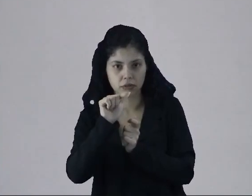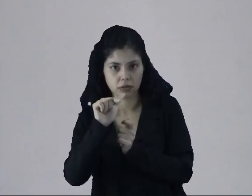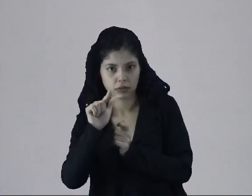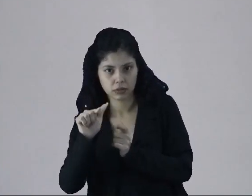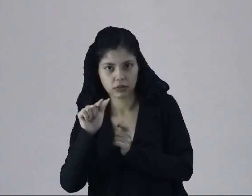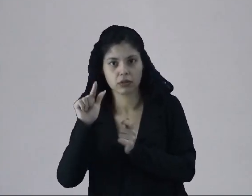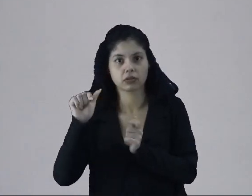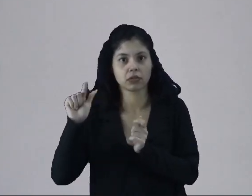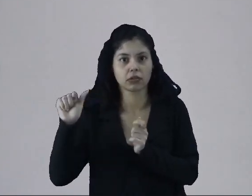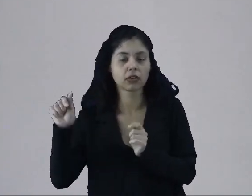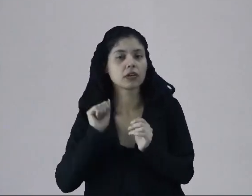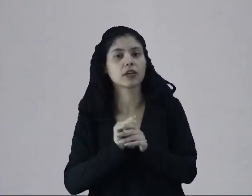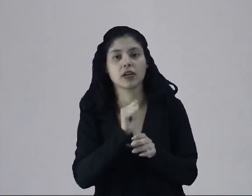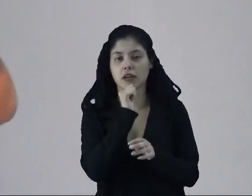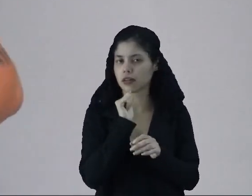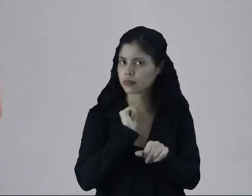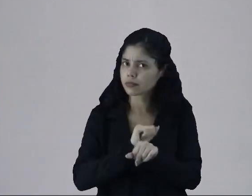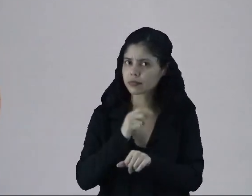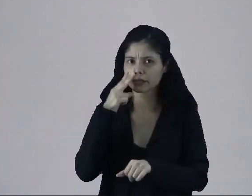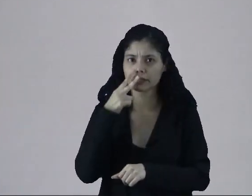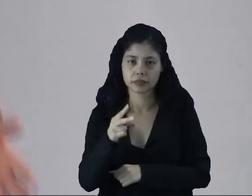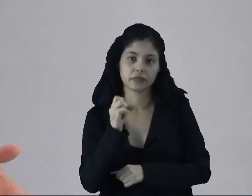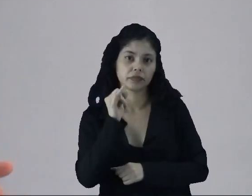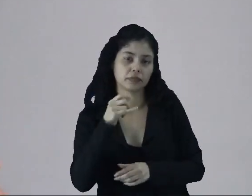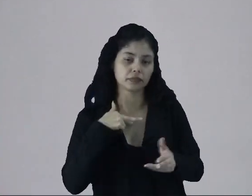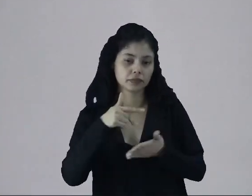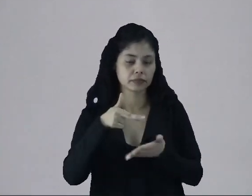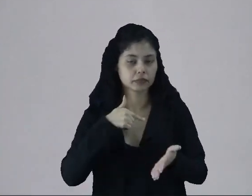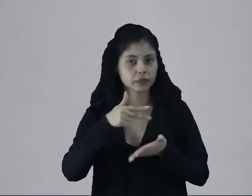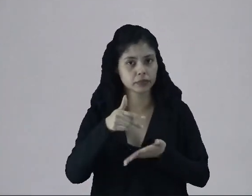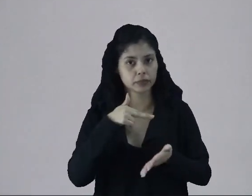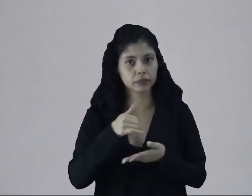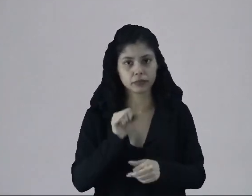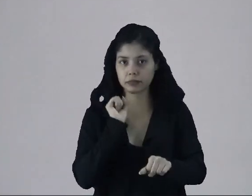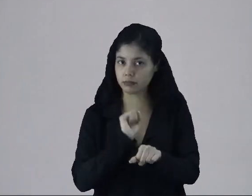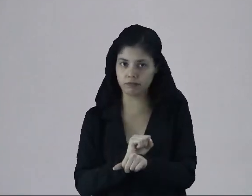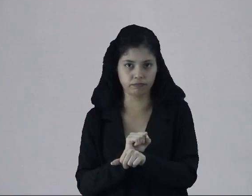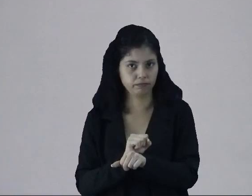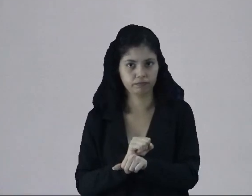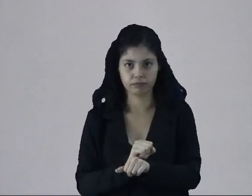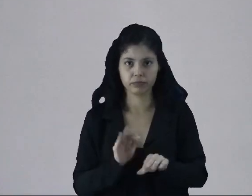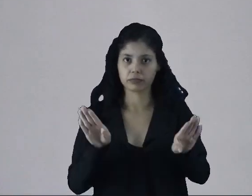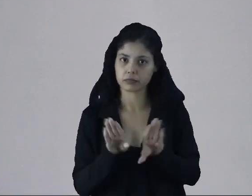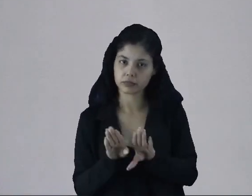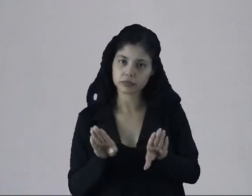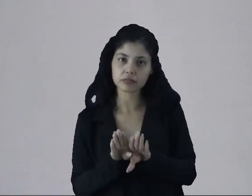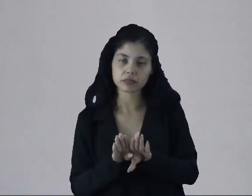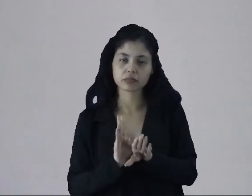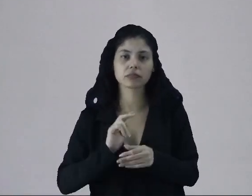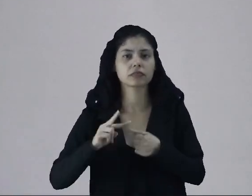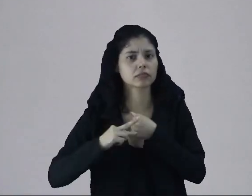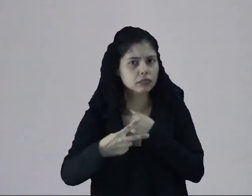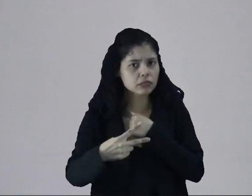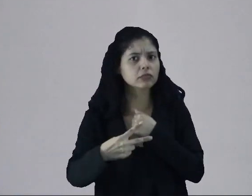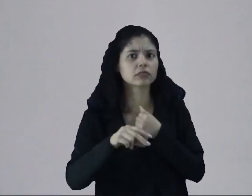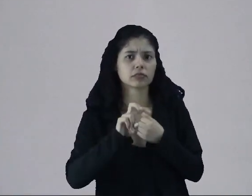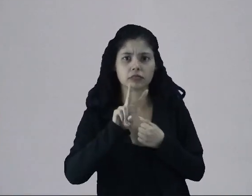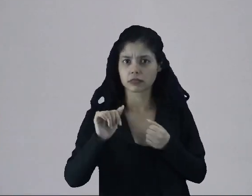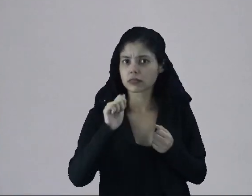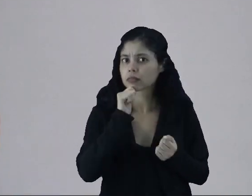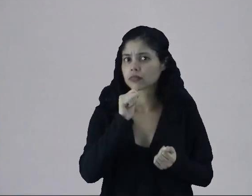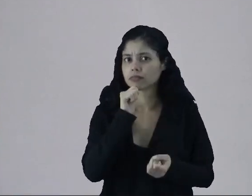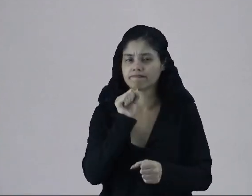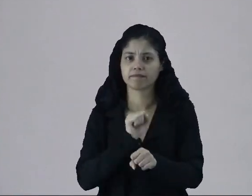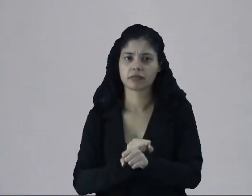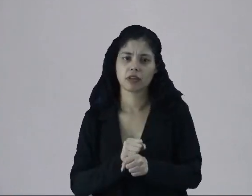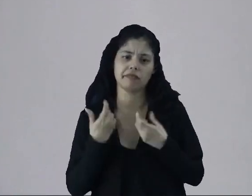ele é imprescindível. Imagina só, senão você ia correr, o seu coração não ia parar de bater e, consequentemente, ele ia ficar em